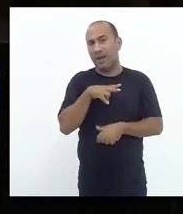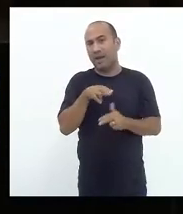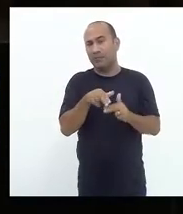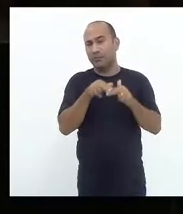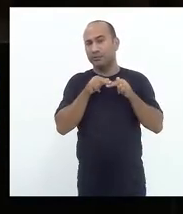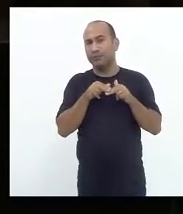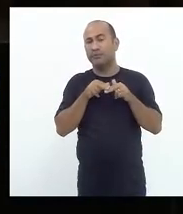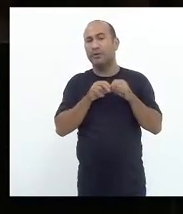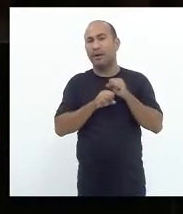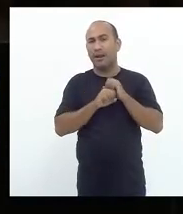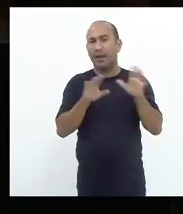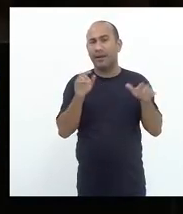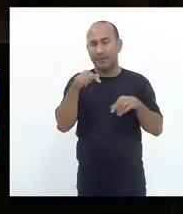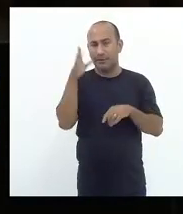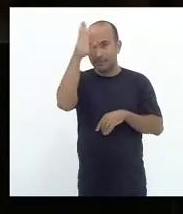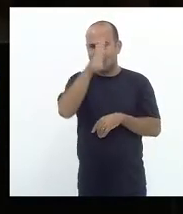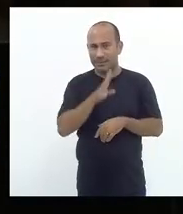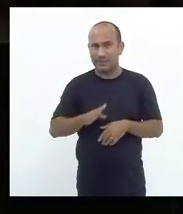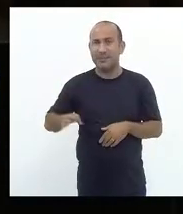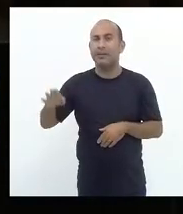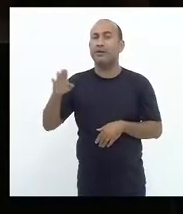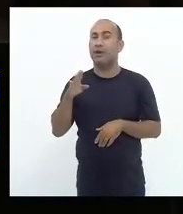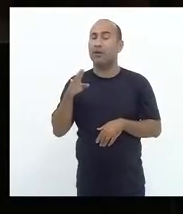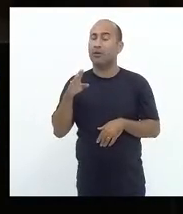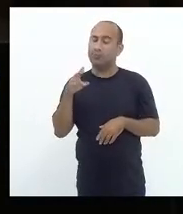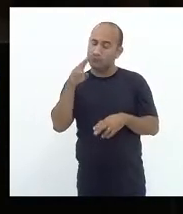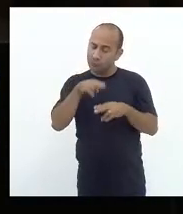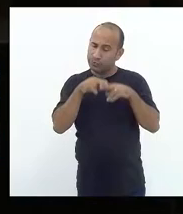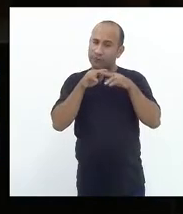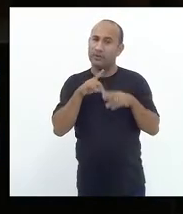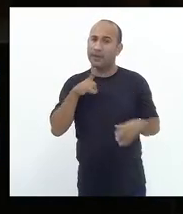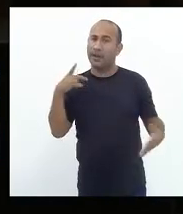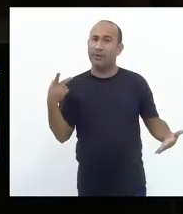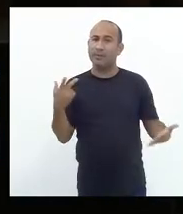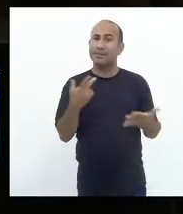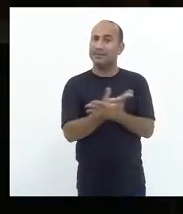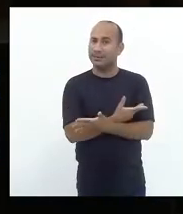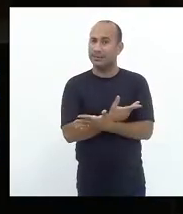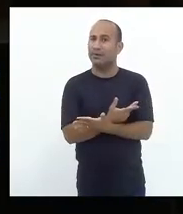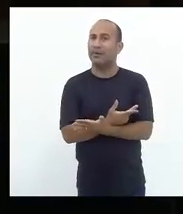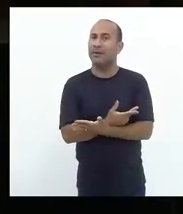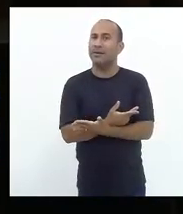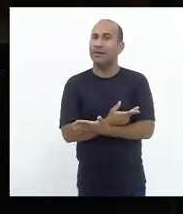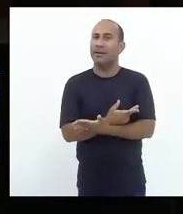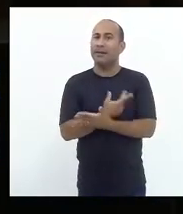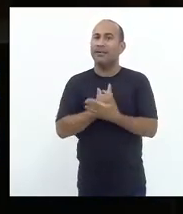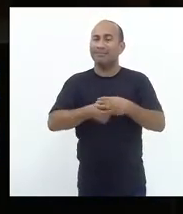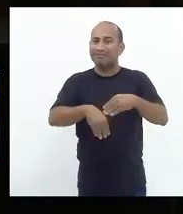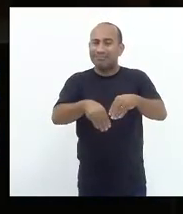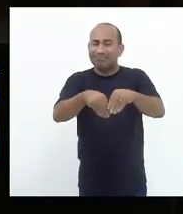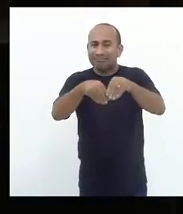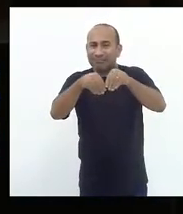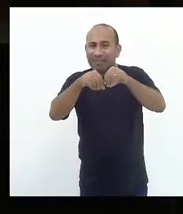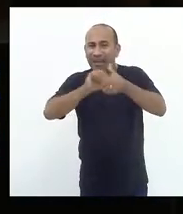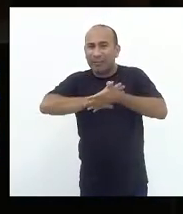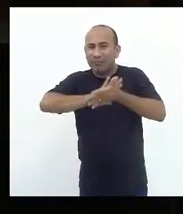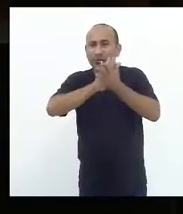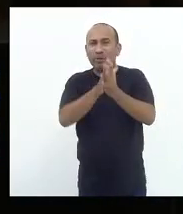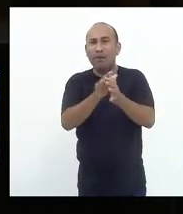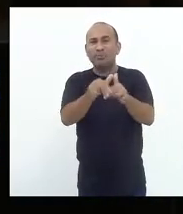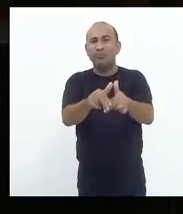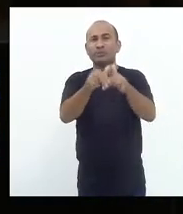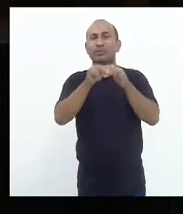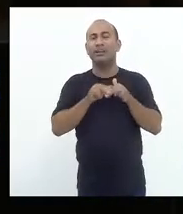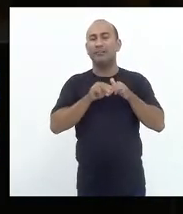concreta aqui no Brasil. Então, esse é o cenário, um cenário de terra derrotada por uma